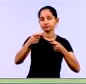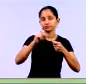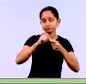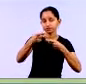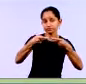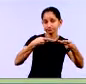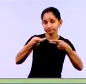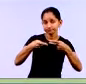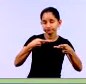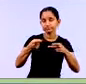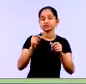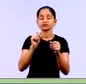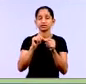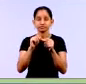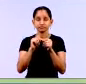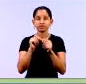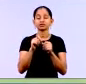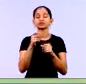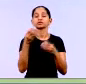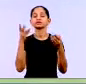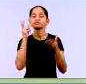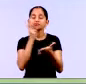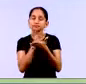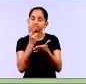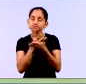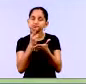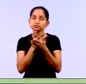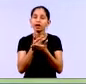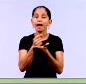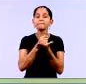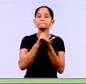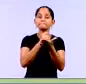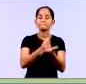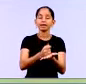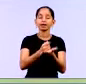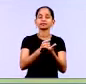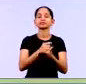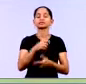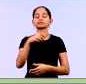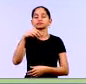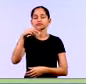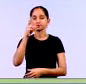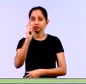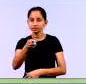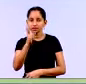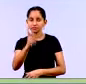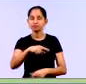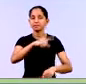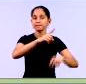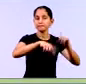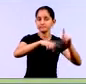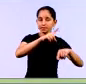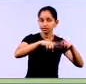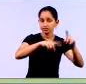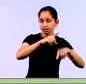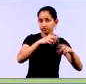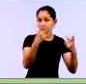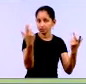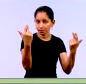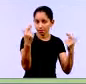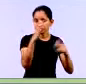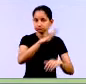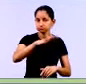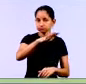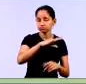produção do produto Sigma com base nos orçamentos de MP, que é a matéria-prima, né? A mão de obras e os